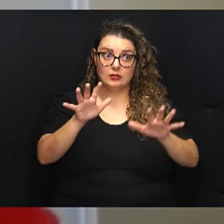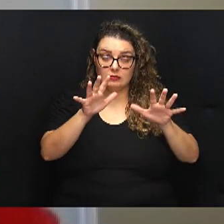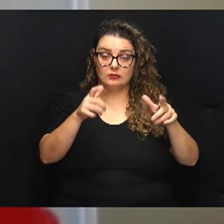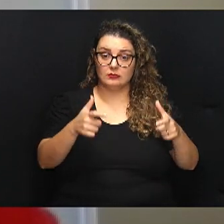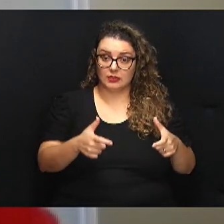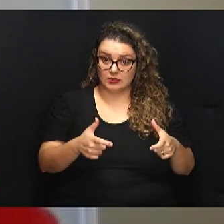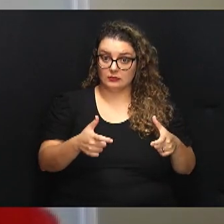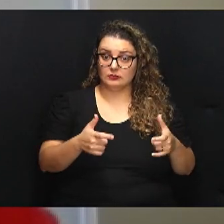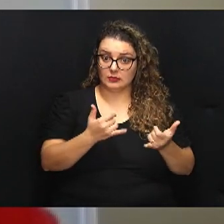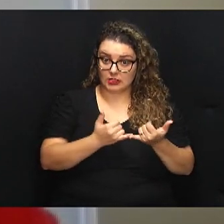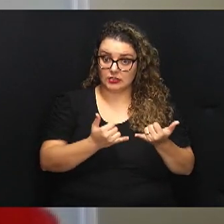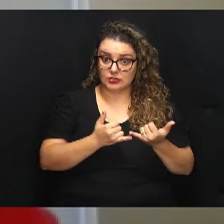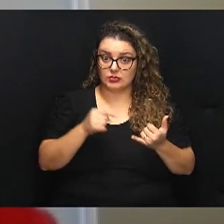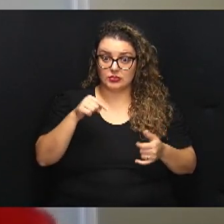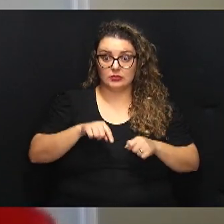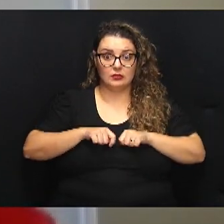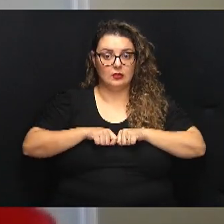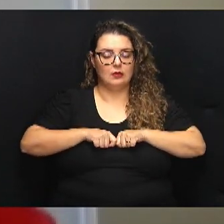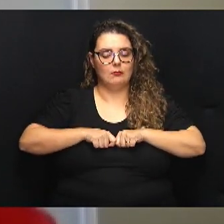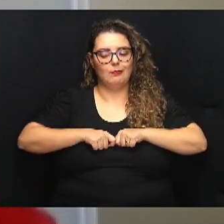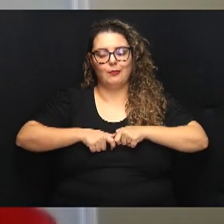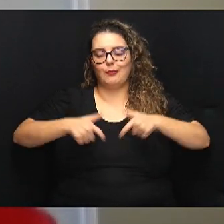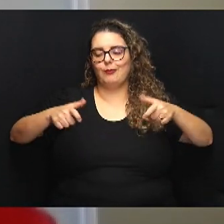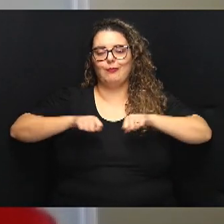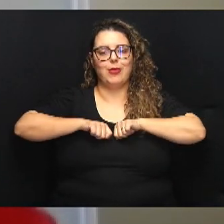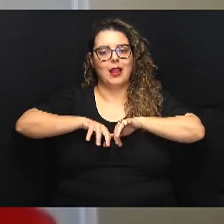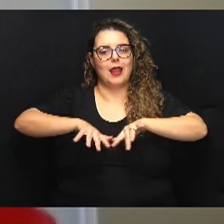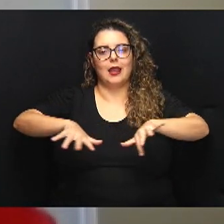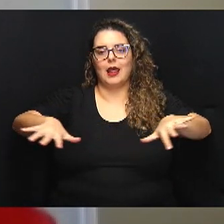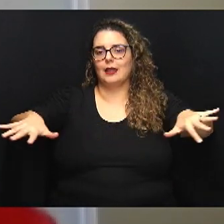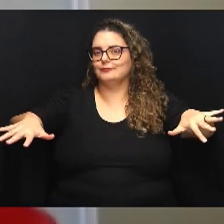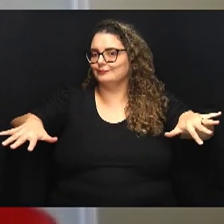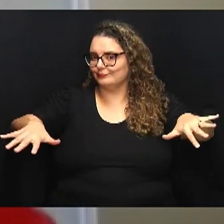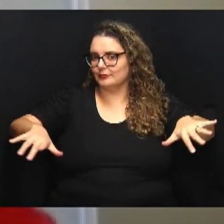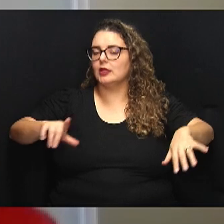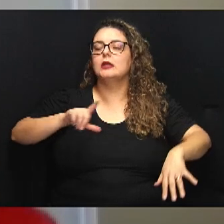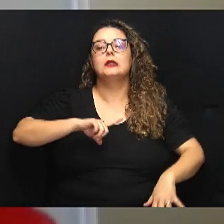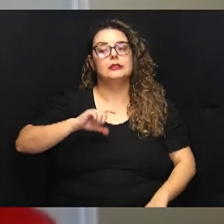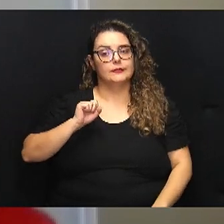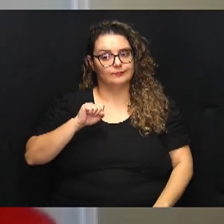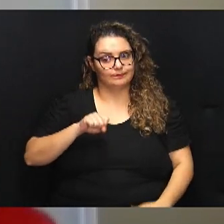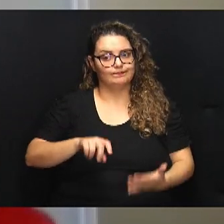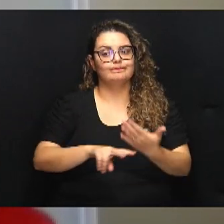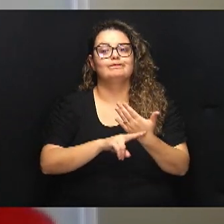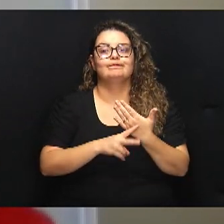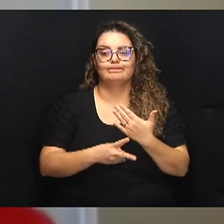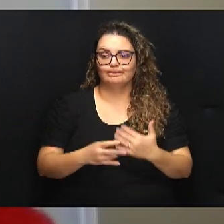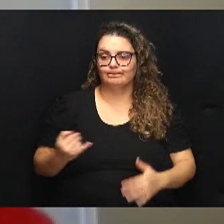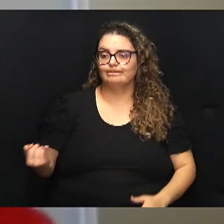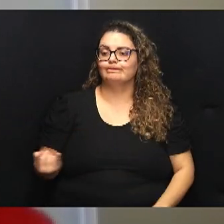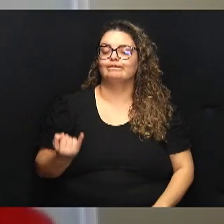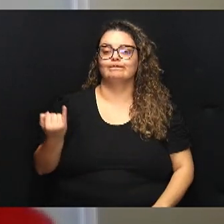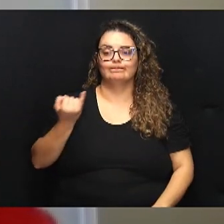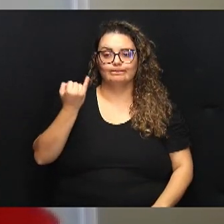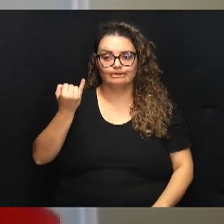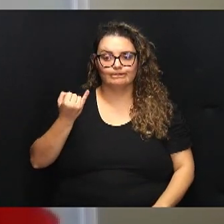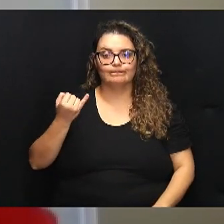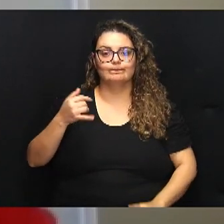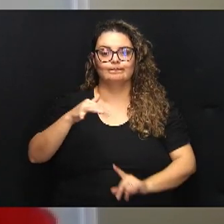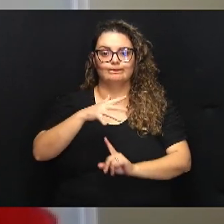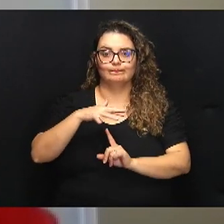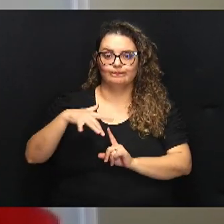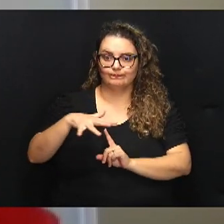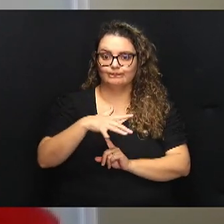isto abrange um grande número de empreendimentos que têm, sim, impactos significativos e